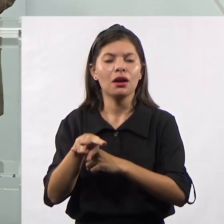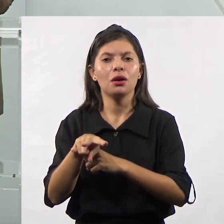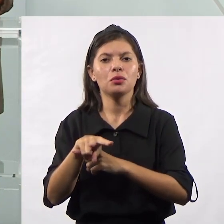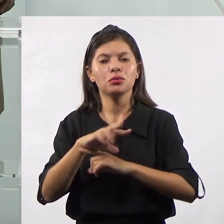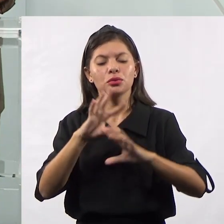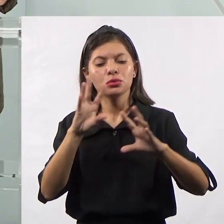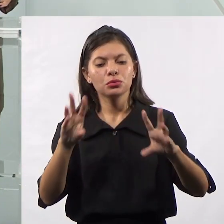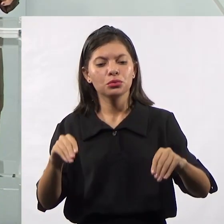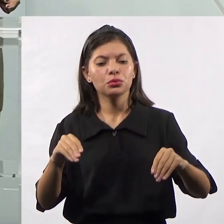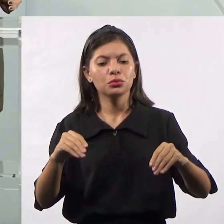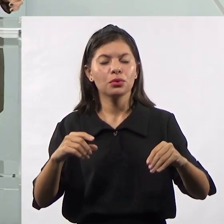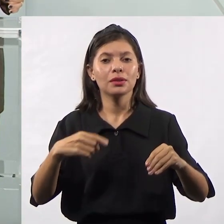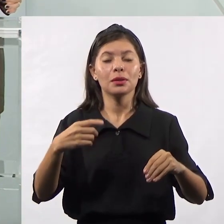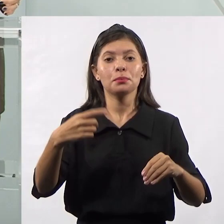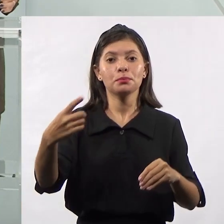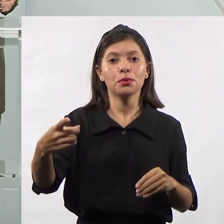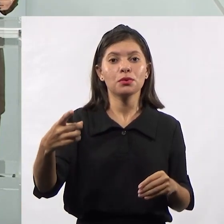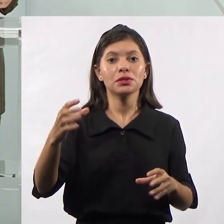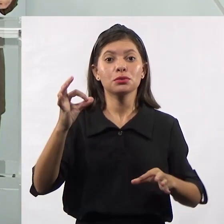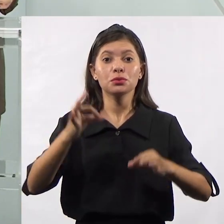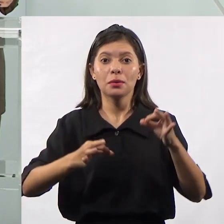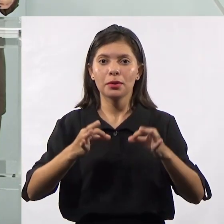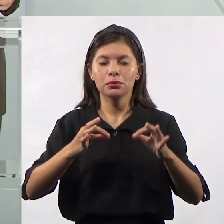do julgamento. Em regra,